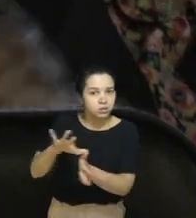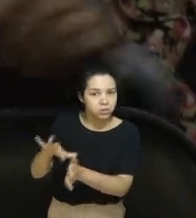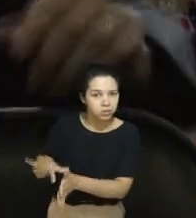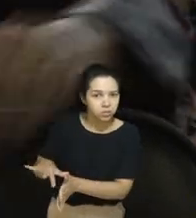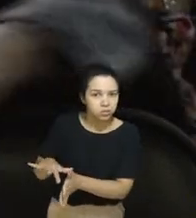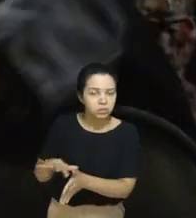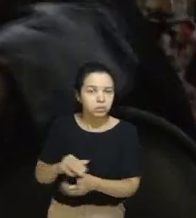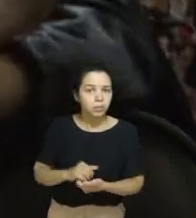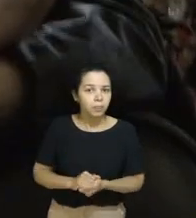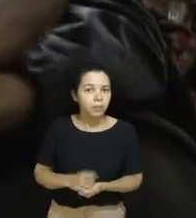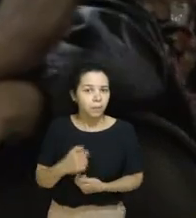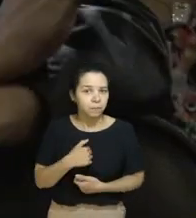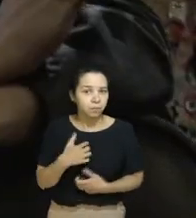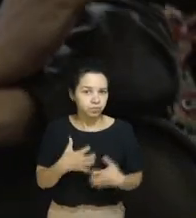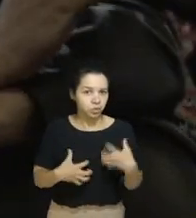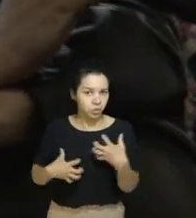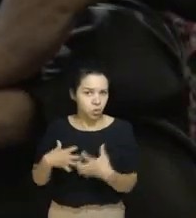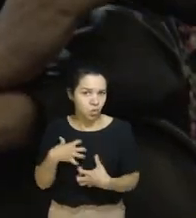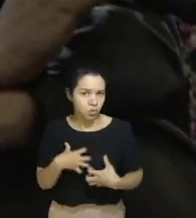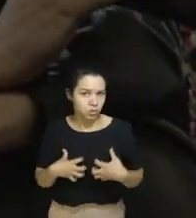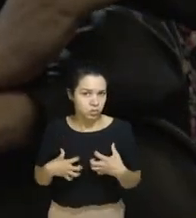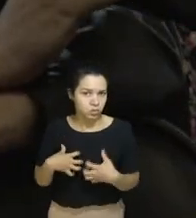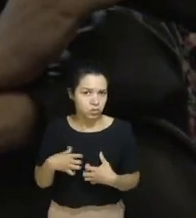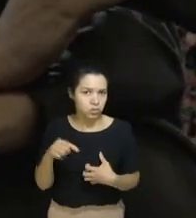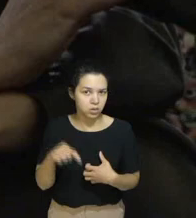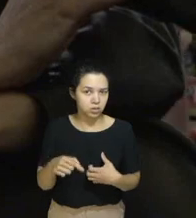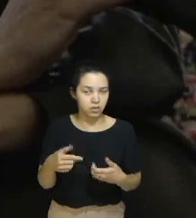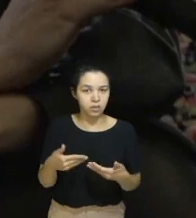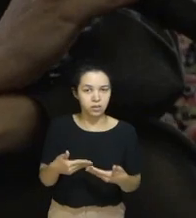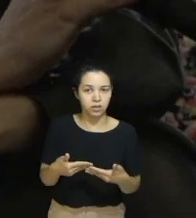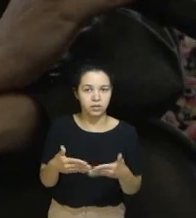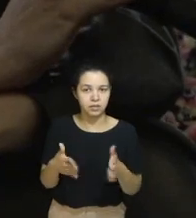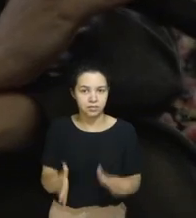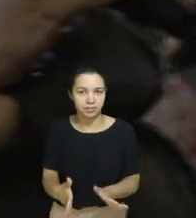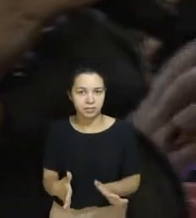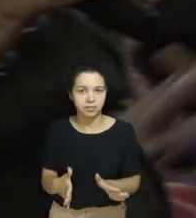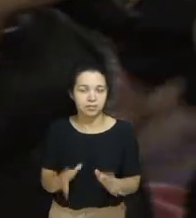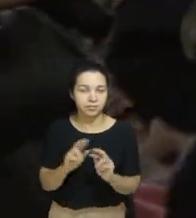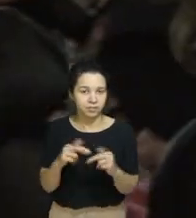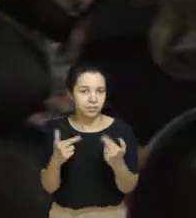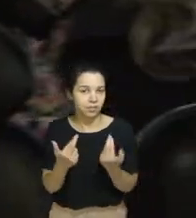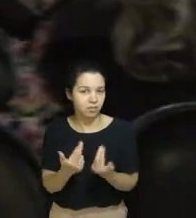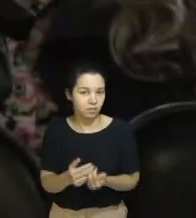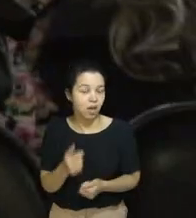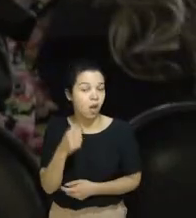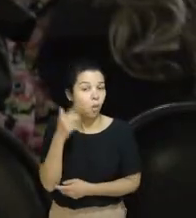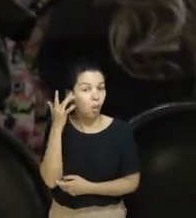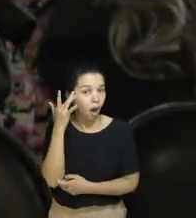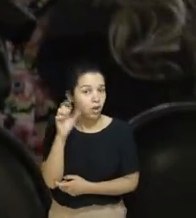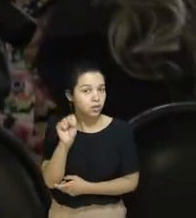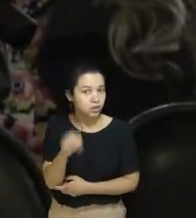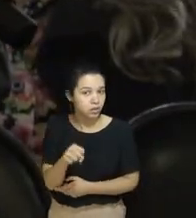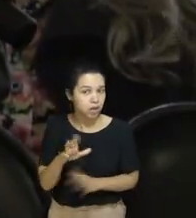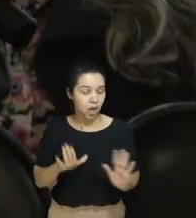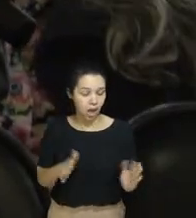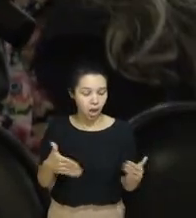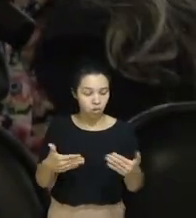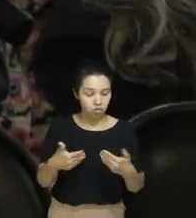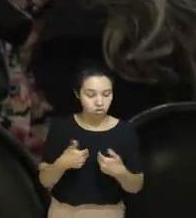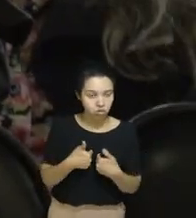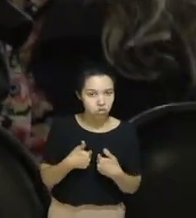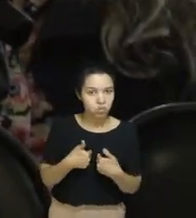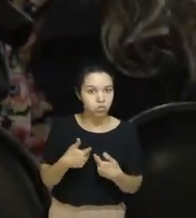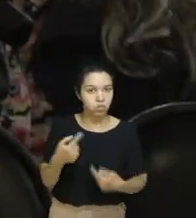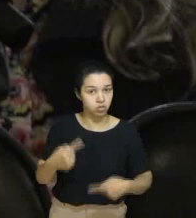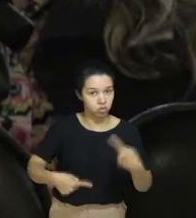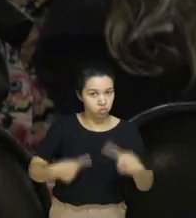que me incomodou desde a abertura desse encontro. Eu acho, sim, que o autismo tem que ser discutido,